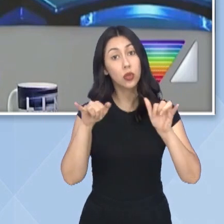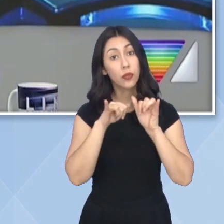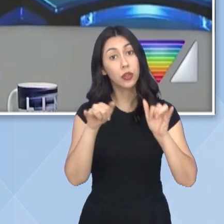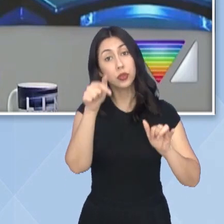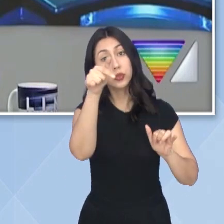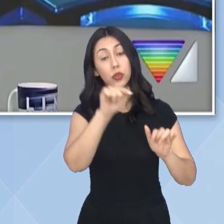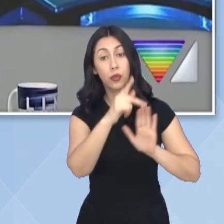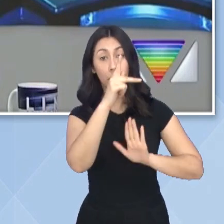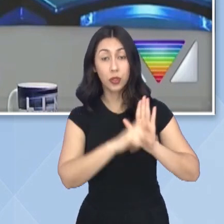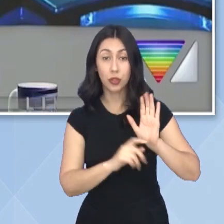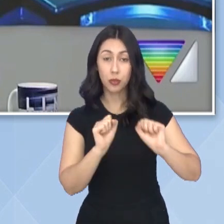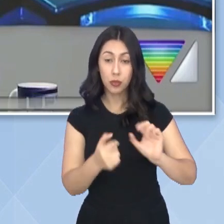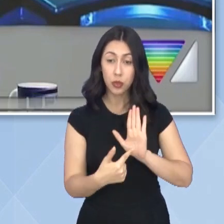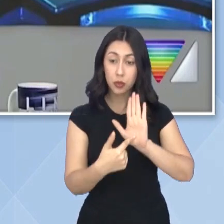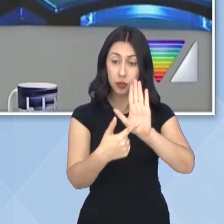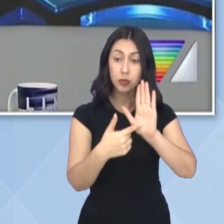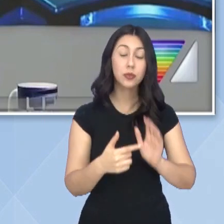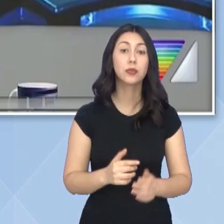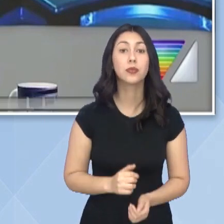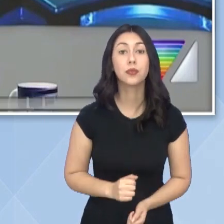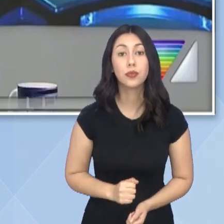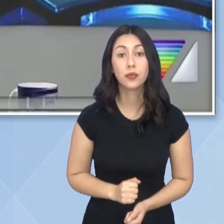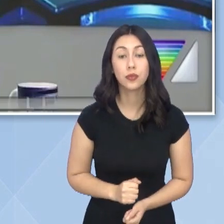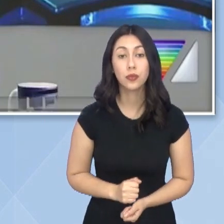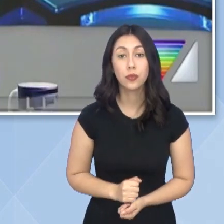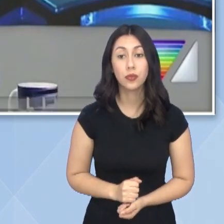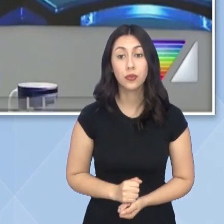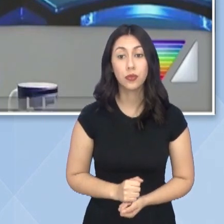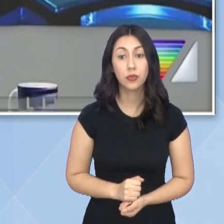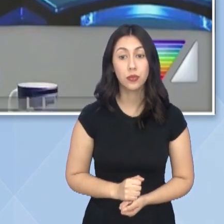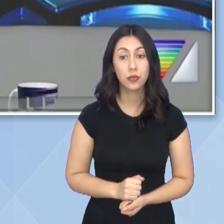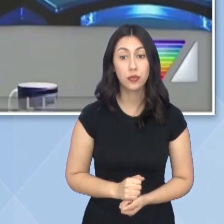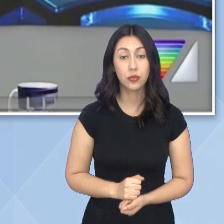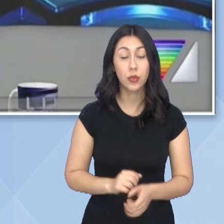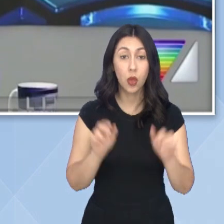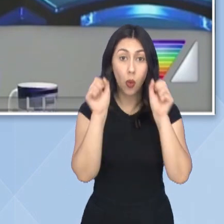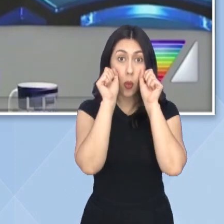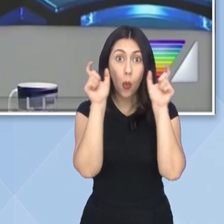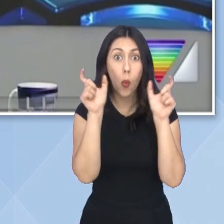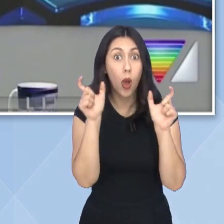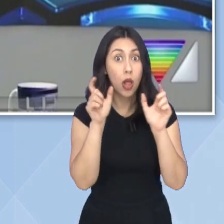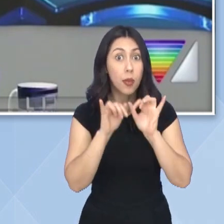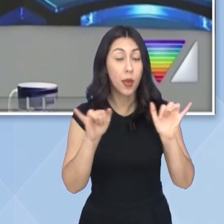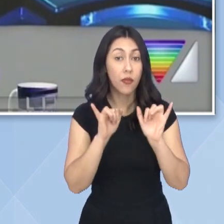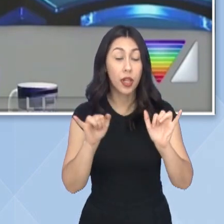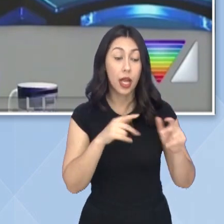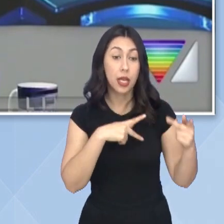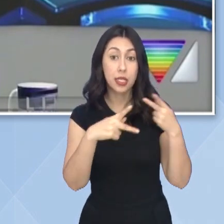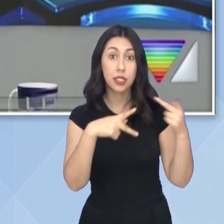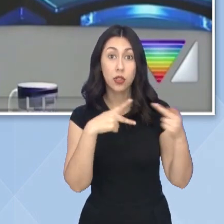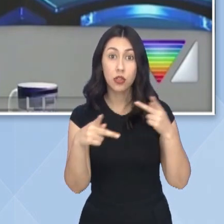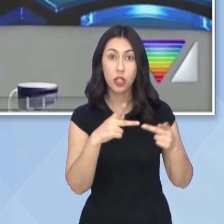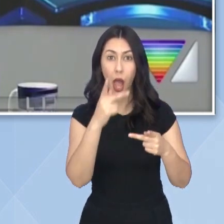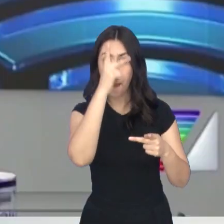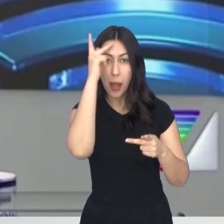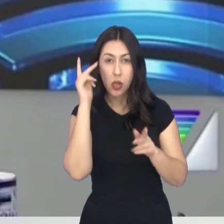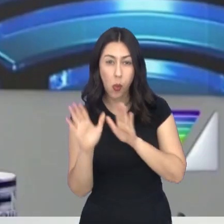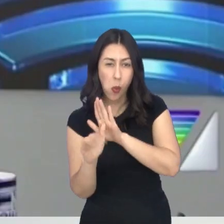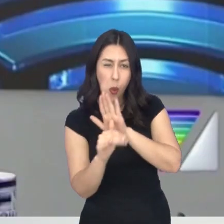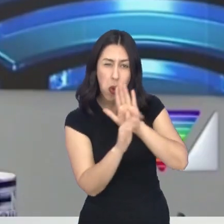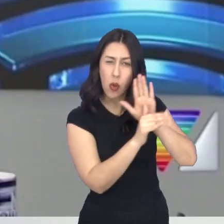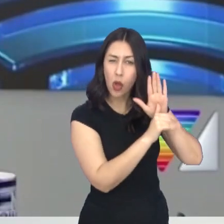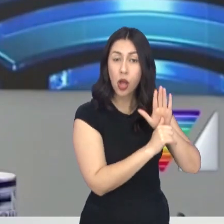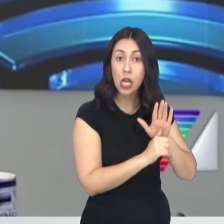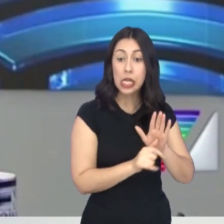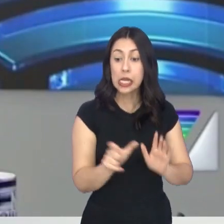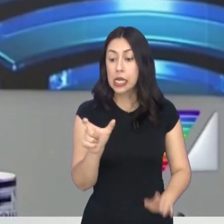desse projeto. Pode passar? Tem um alerta para fazer. Em São José, os bandidos estão furtando o catalisador,